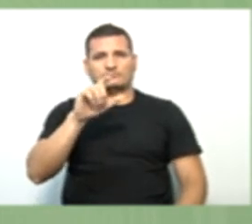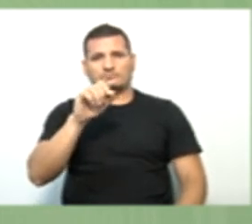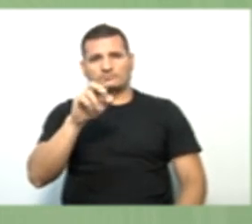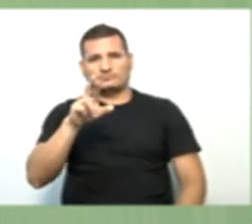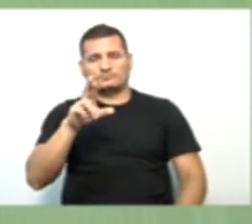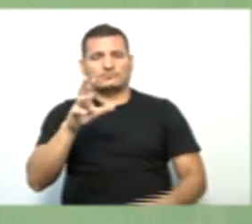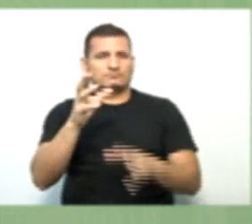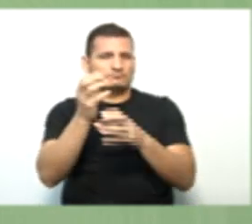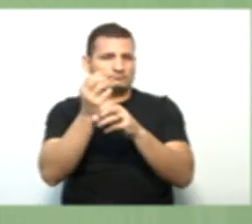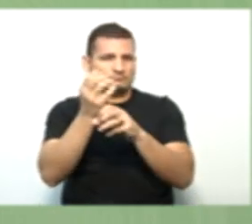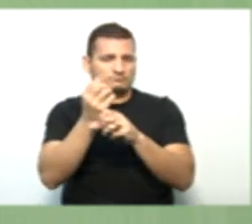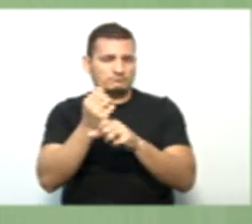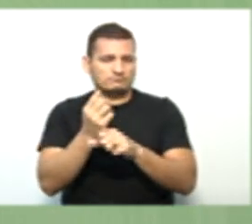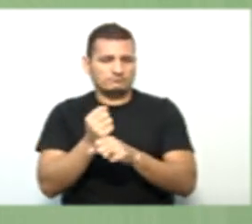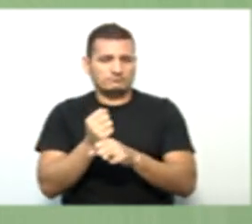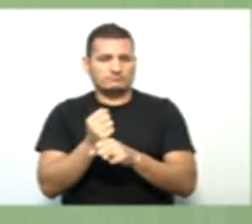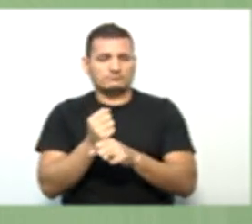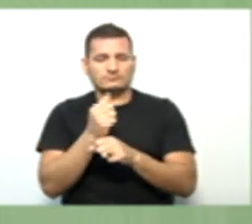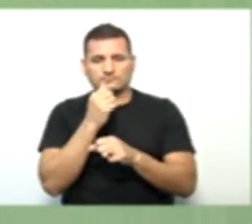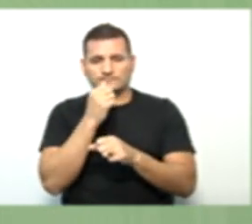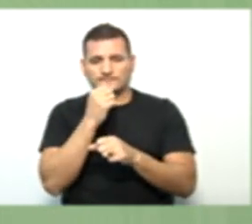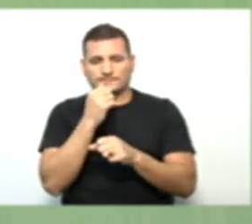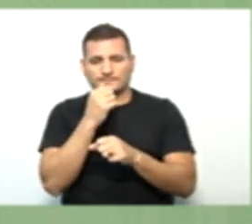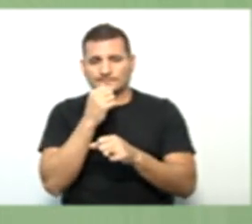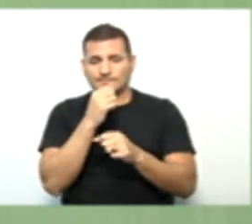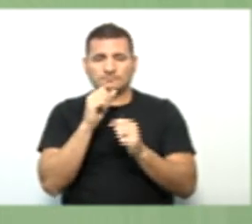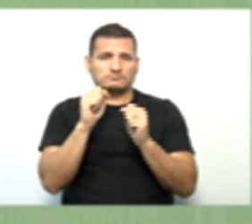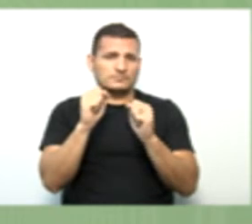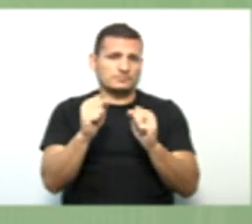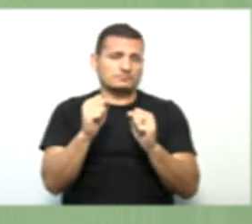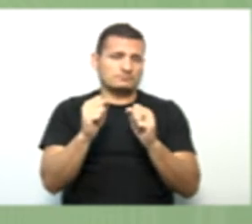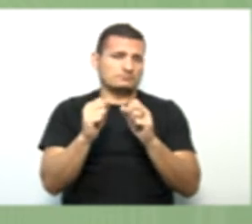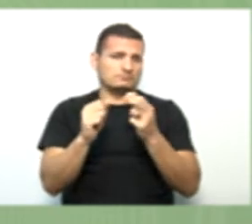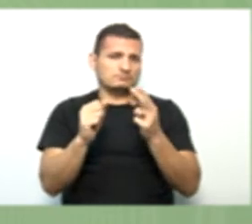comandos, certo? E ele pode ou não